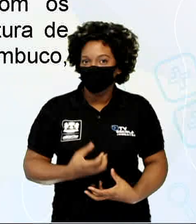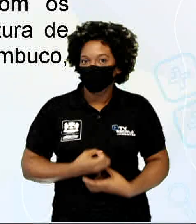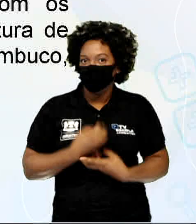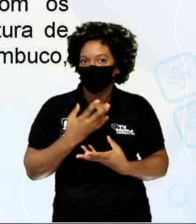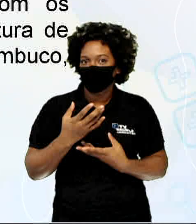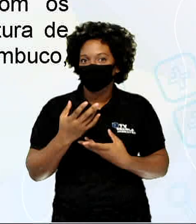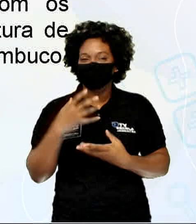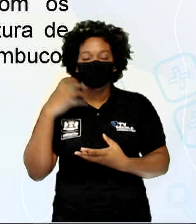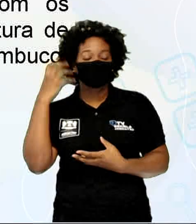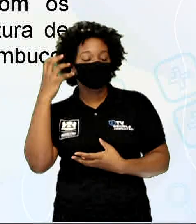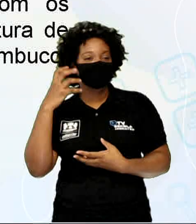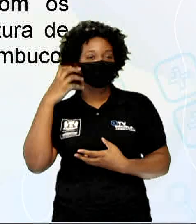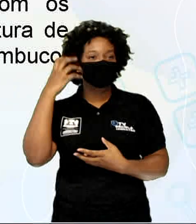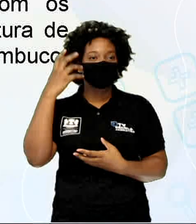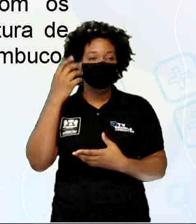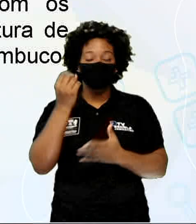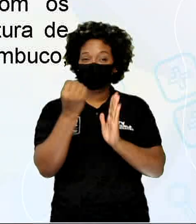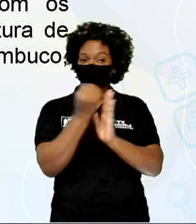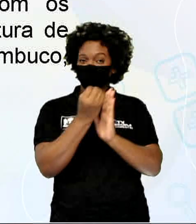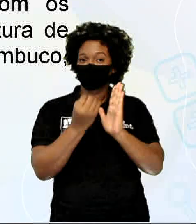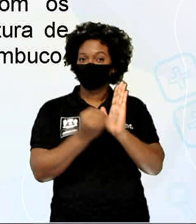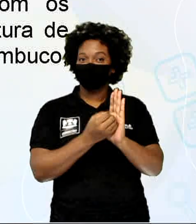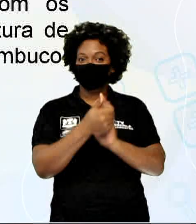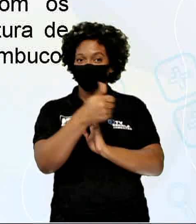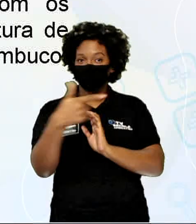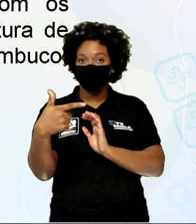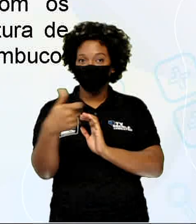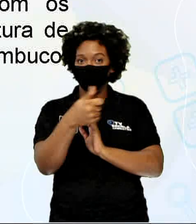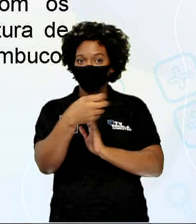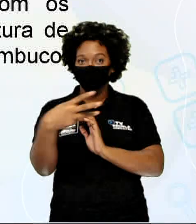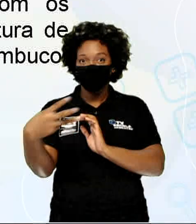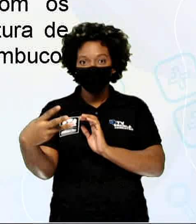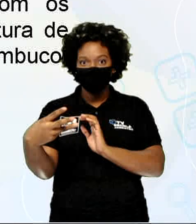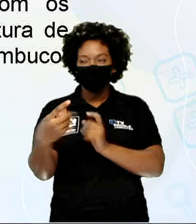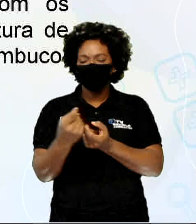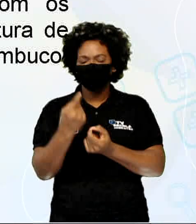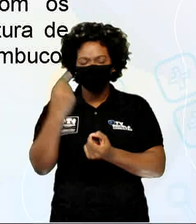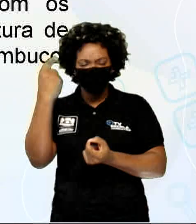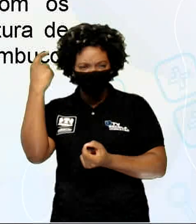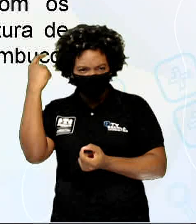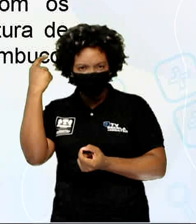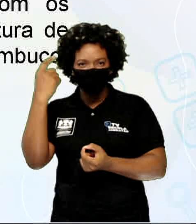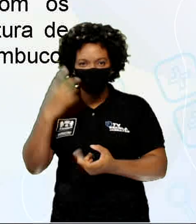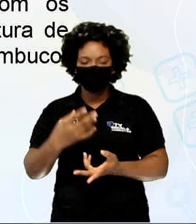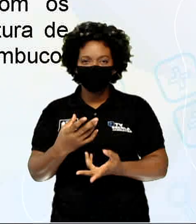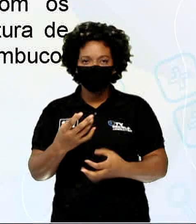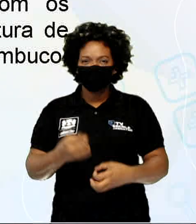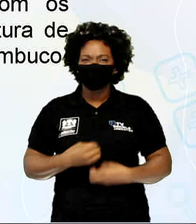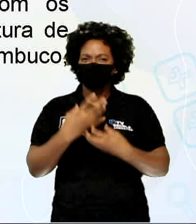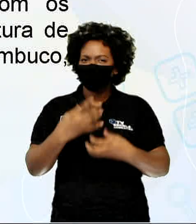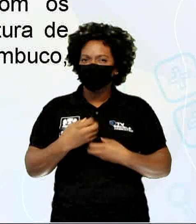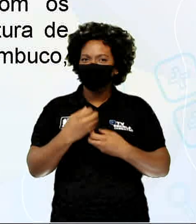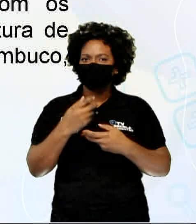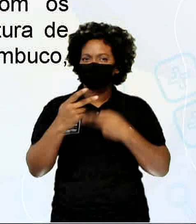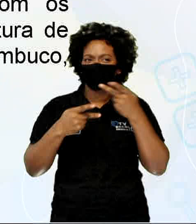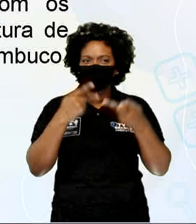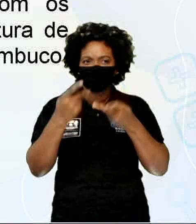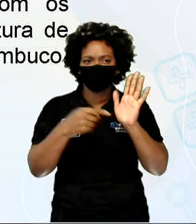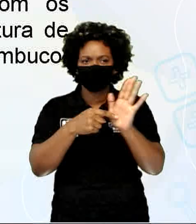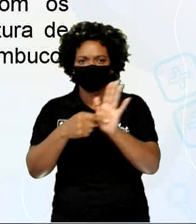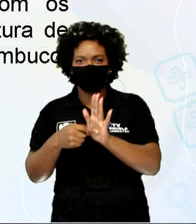cantavam poemas do século XII e XIII. E eles, na verdade, esses poemas eles não eram declamados, tá, pessoal?